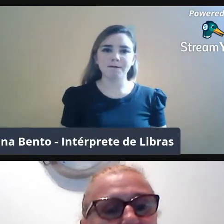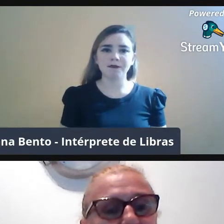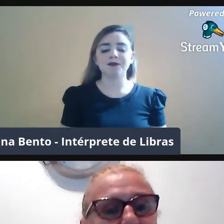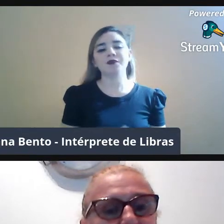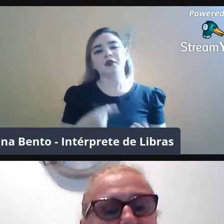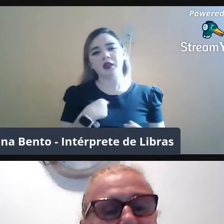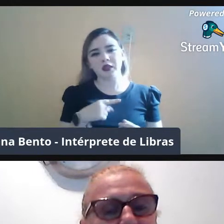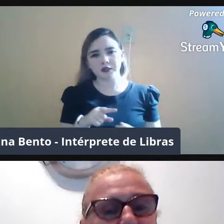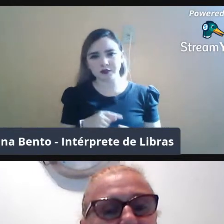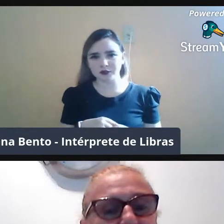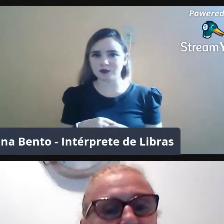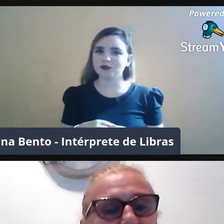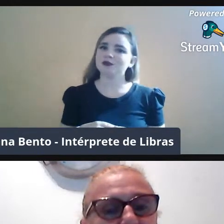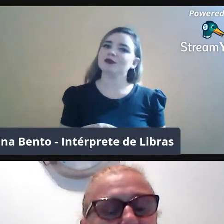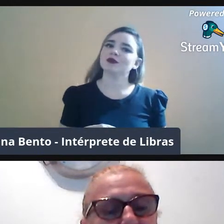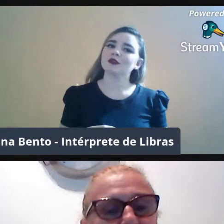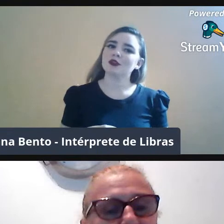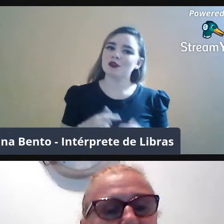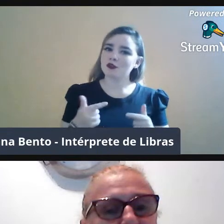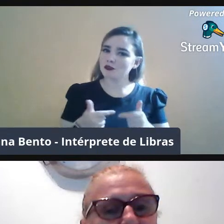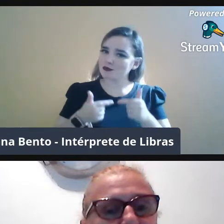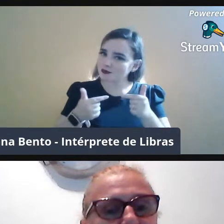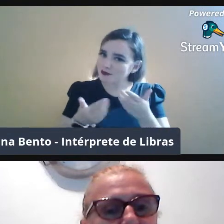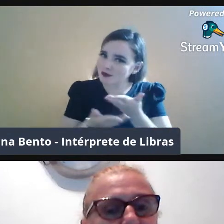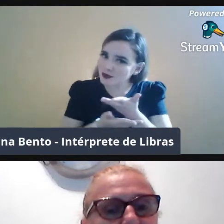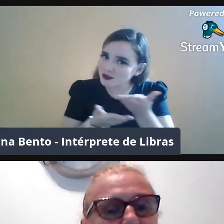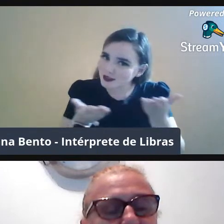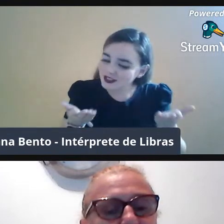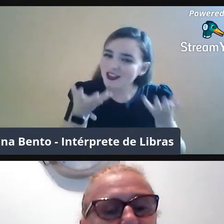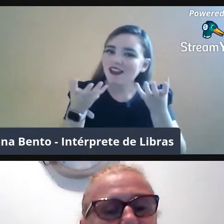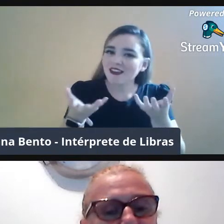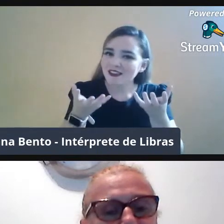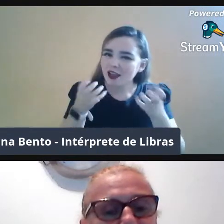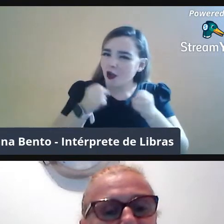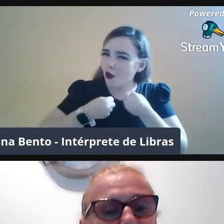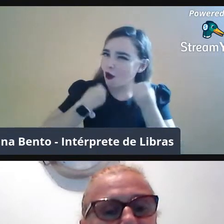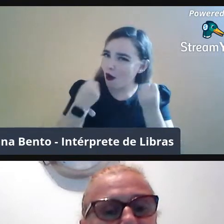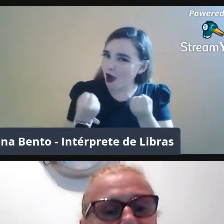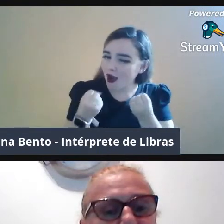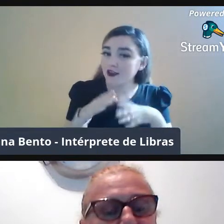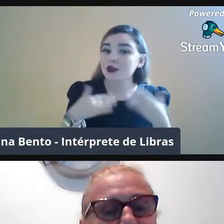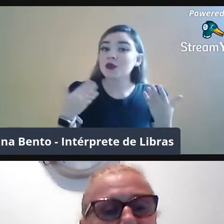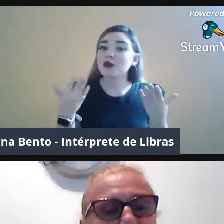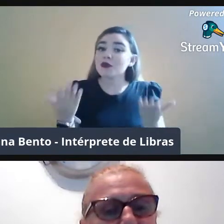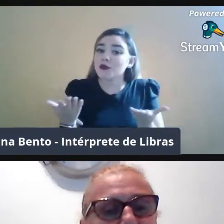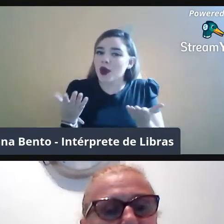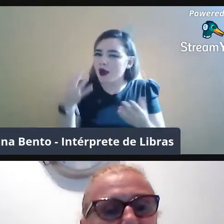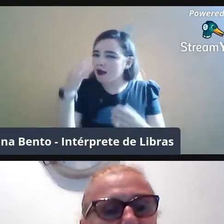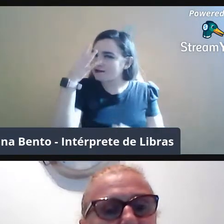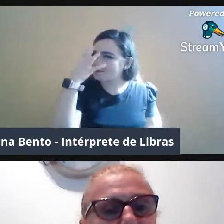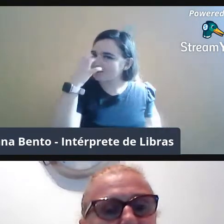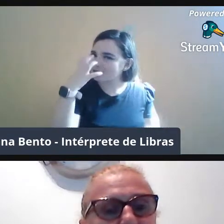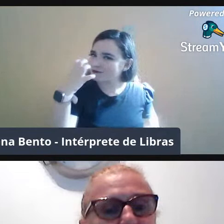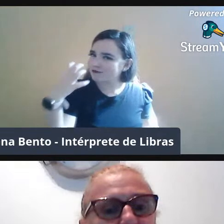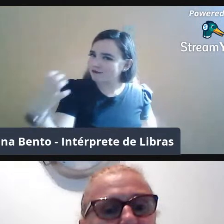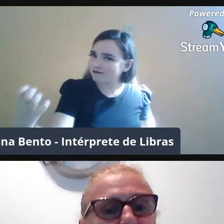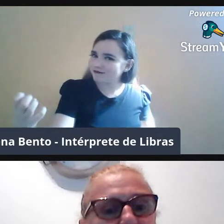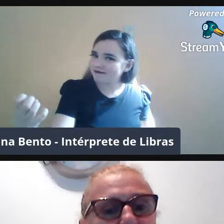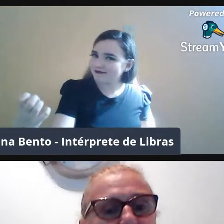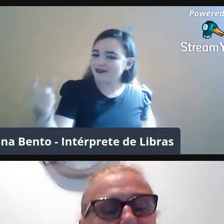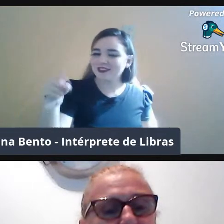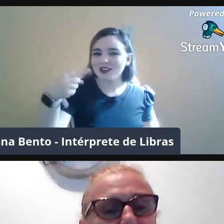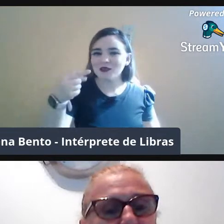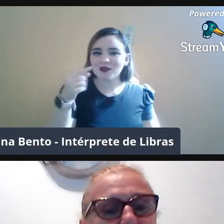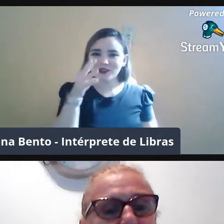fazer esse desafio para todos vocês que estão nos assistindo hoje. Qual a causa que você vai se envolver depois que assistiu